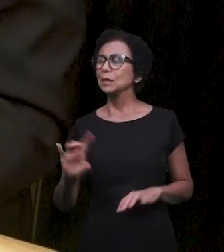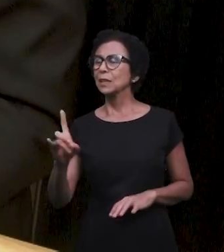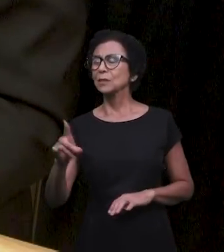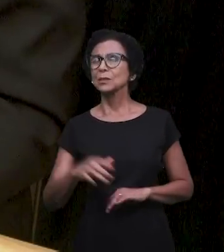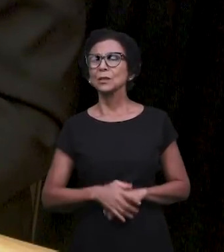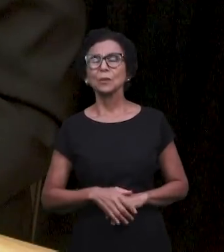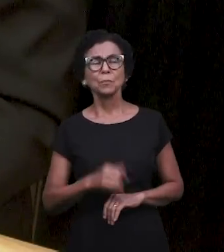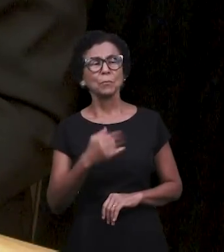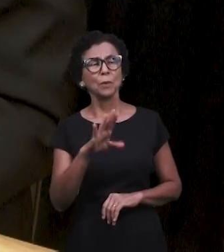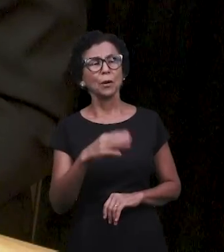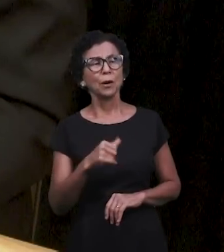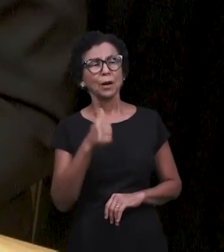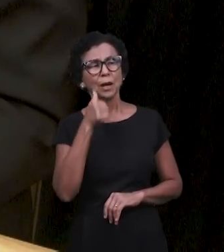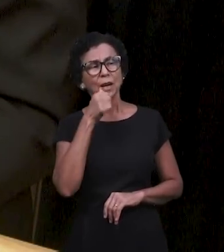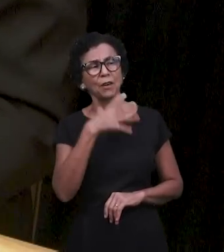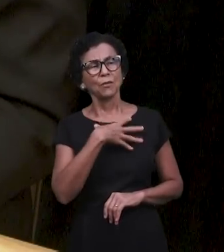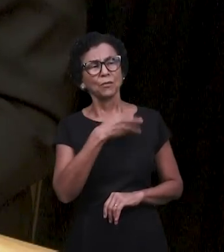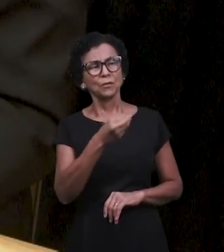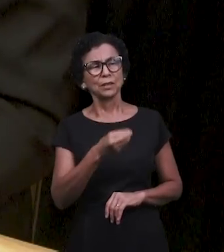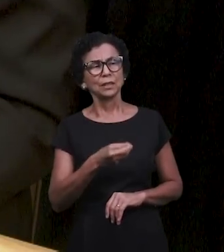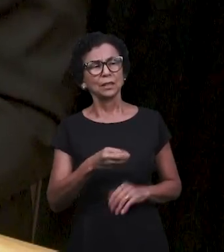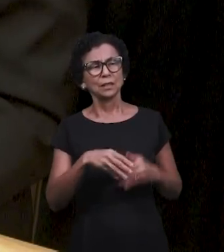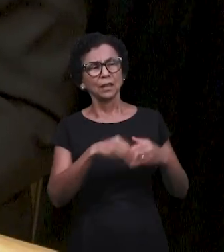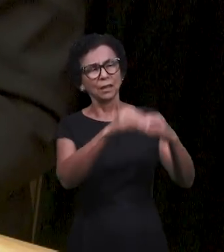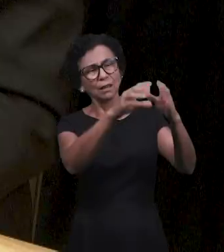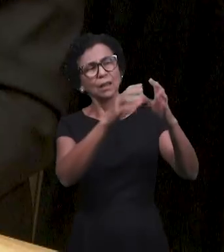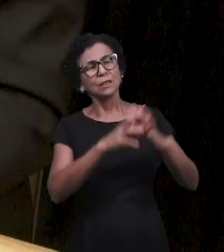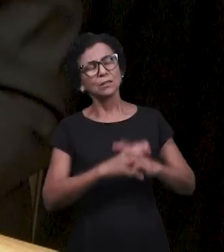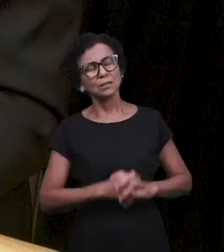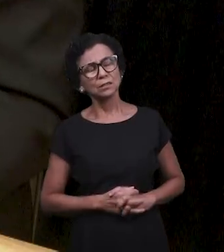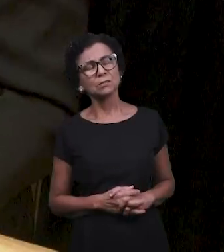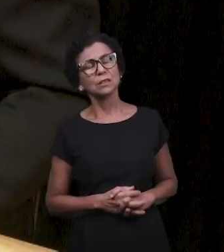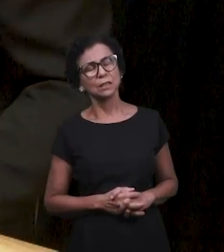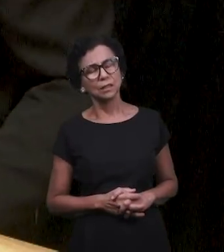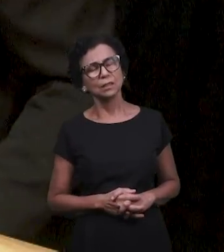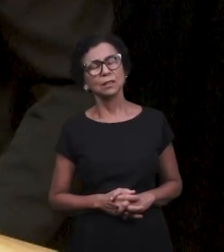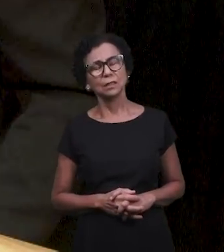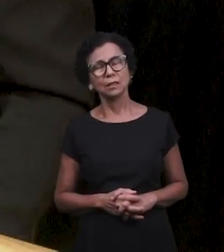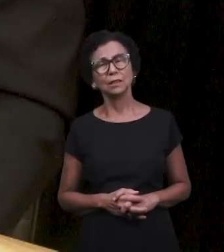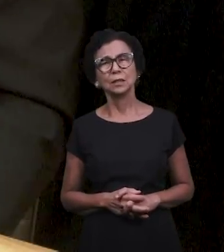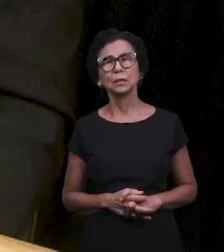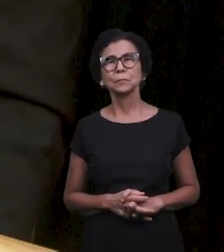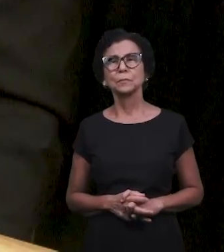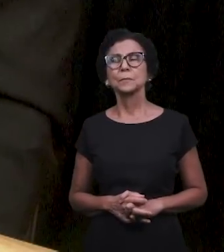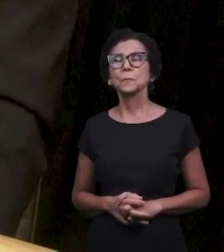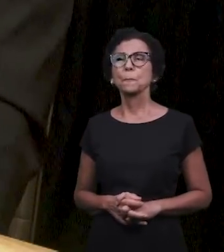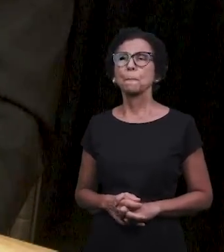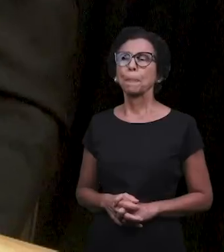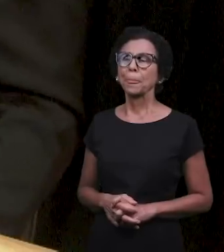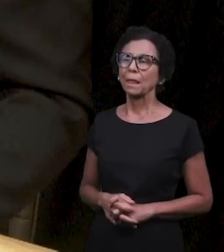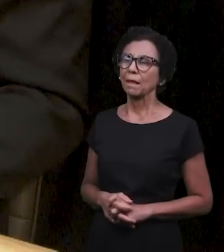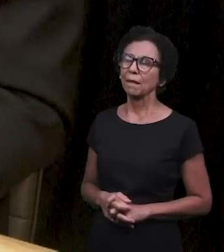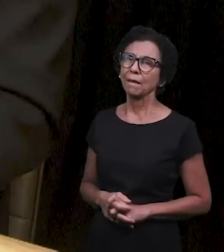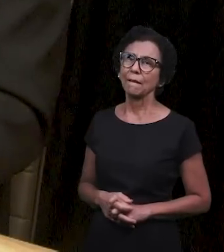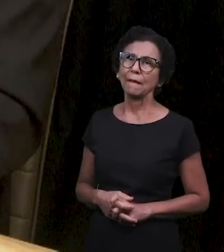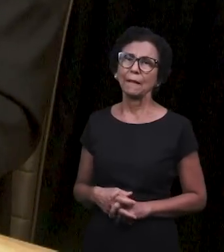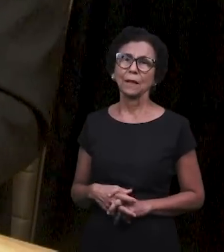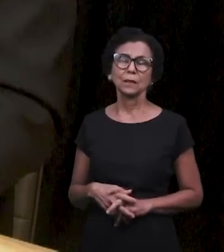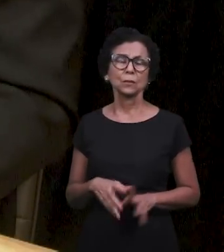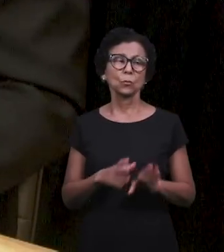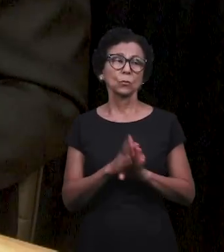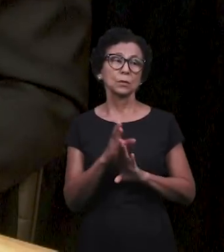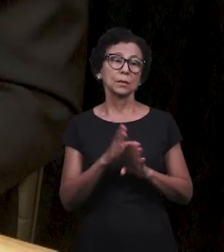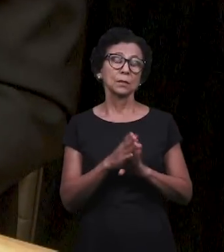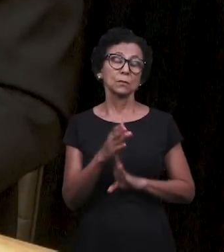filha, leva... E tem pessoas que são assim, são amigos da obra até. Leva, tem conselhos bons, nos